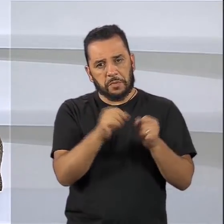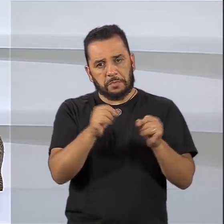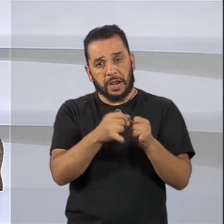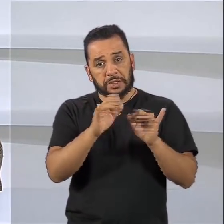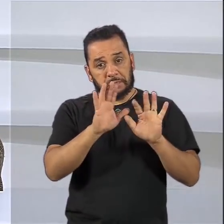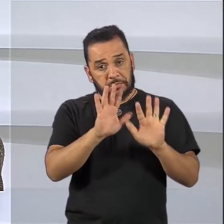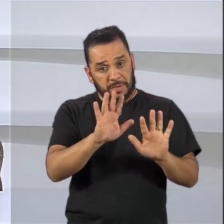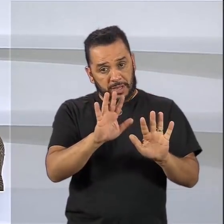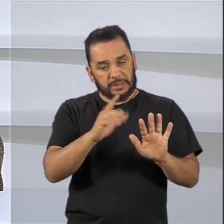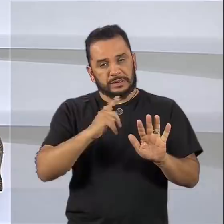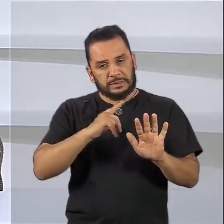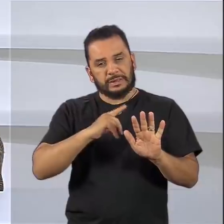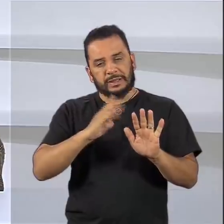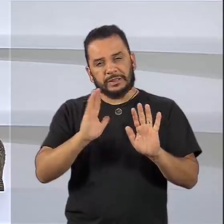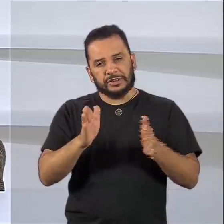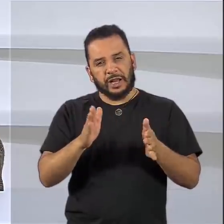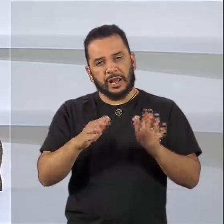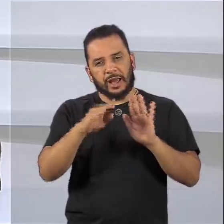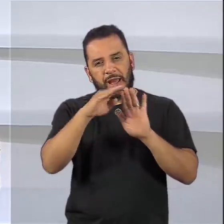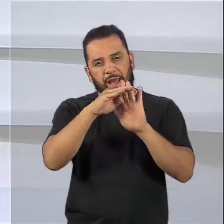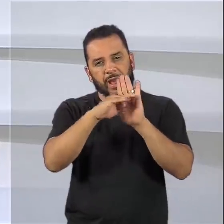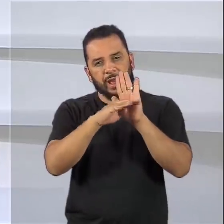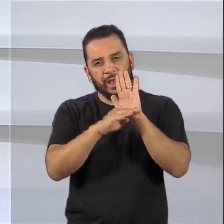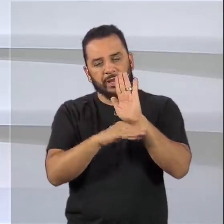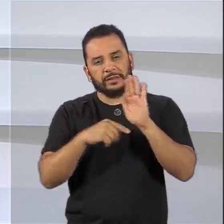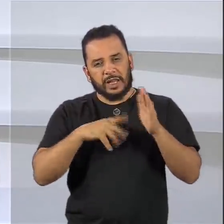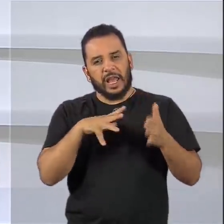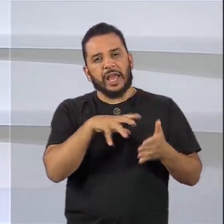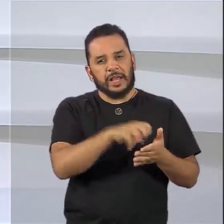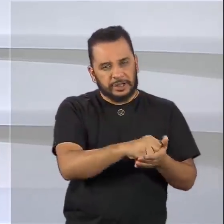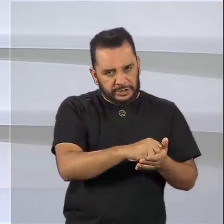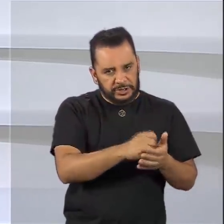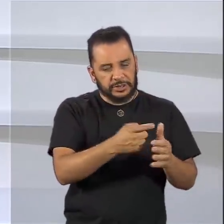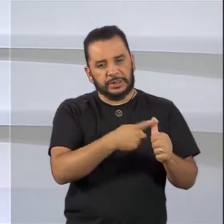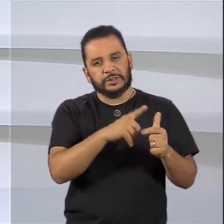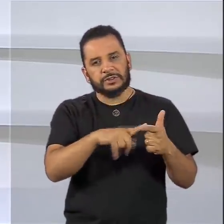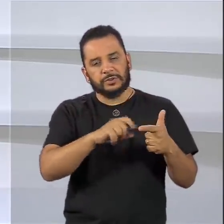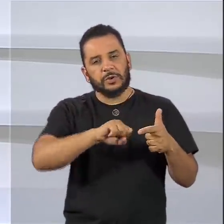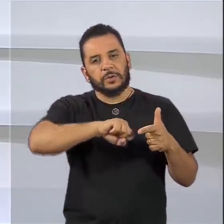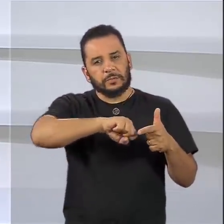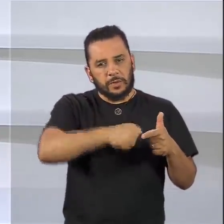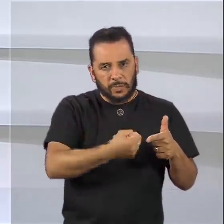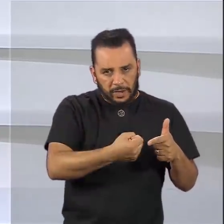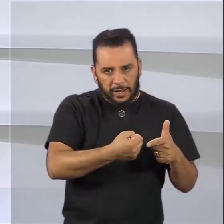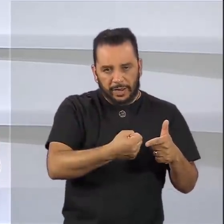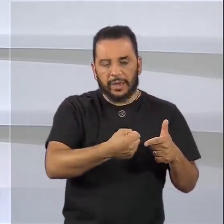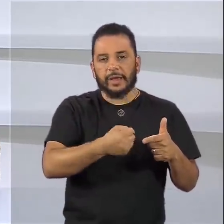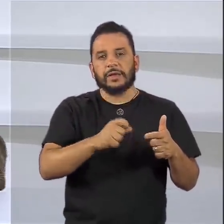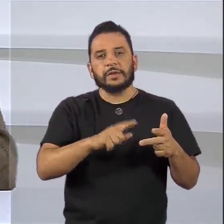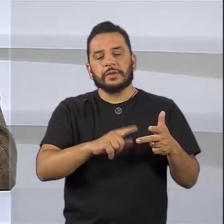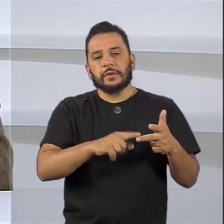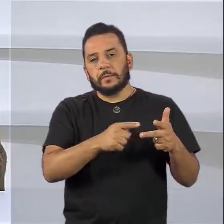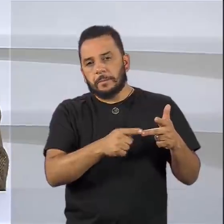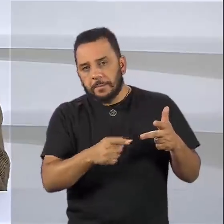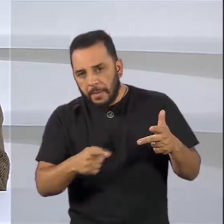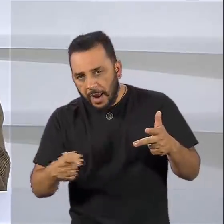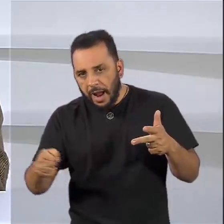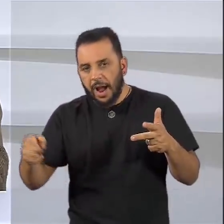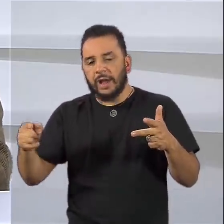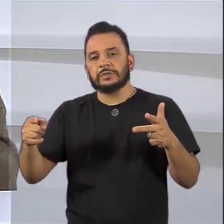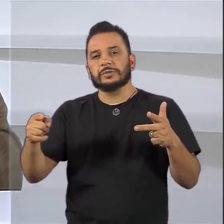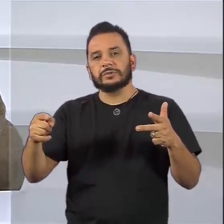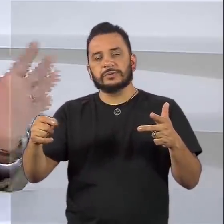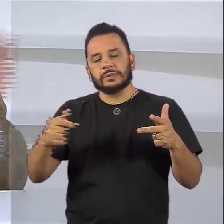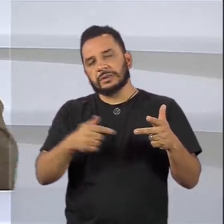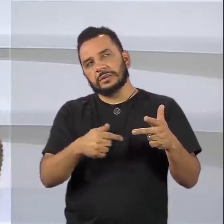seguir esse rito, quer dizer, deve haver o registro, vai haver impugnação, vai abrir-se prazo e provavelmente na primeira